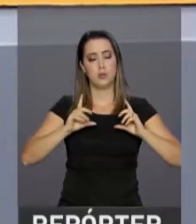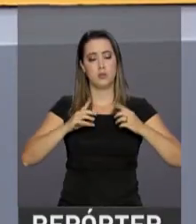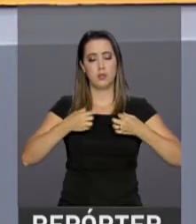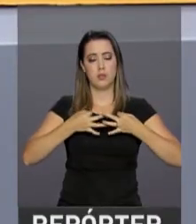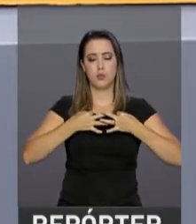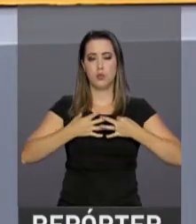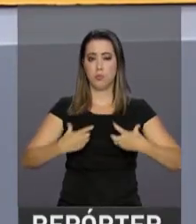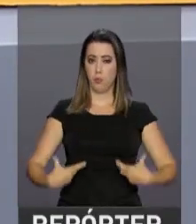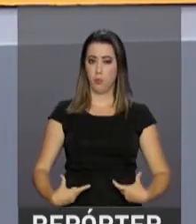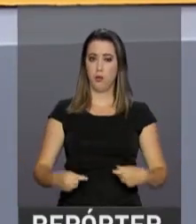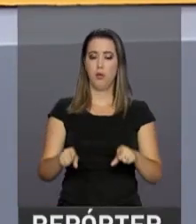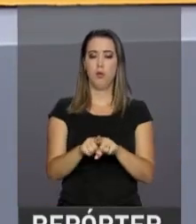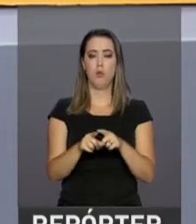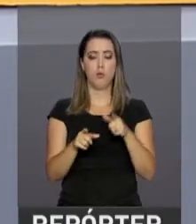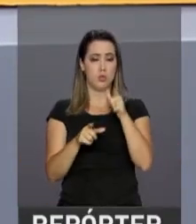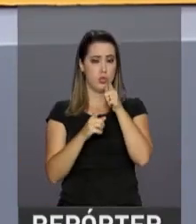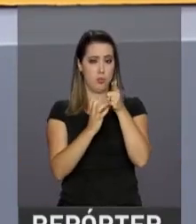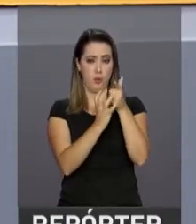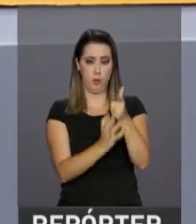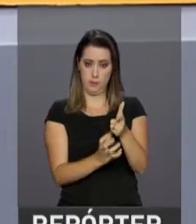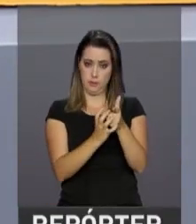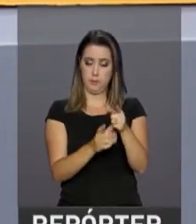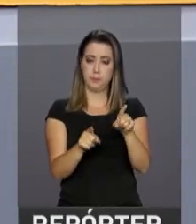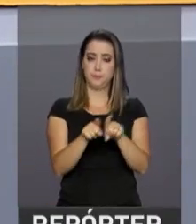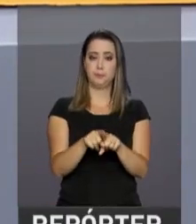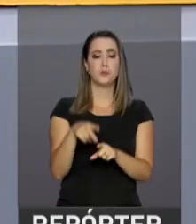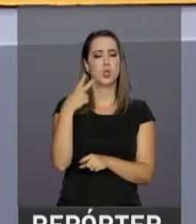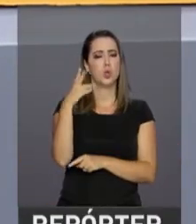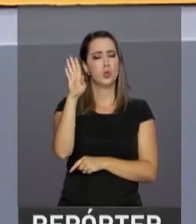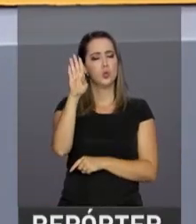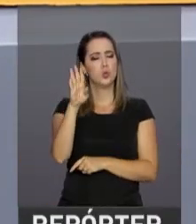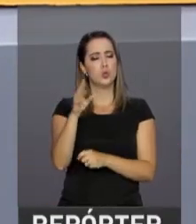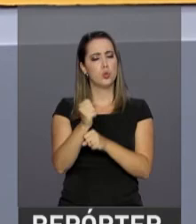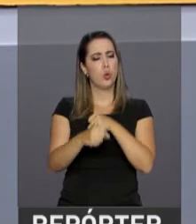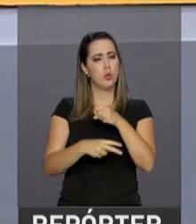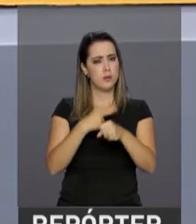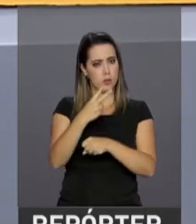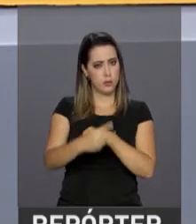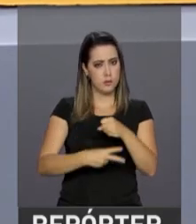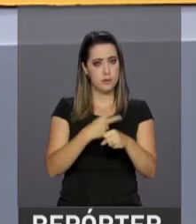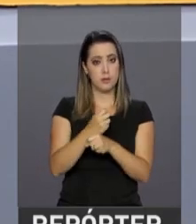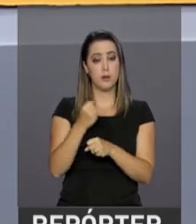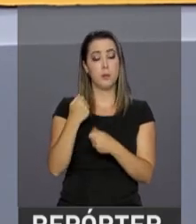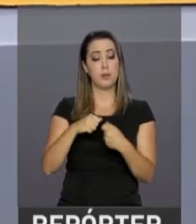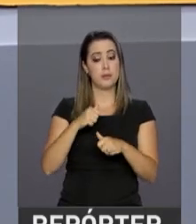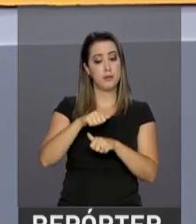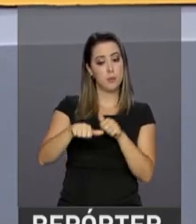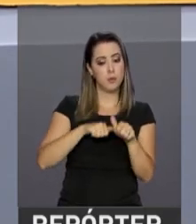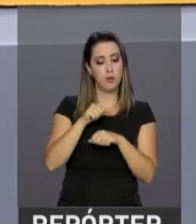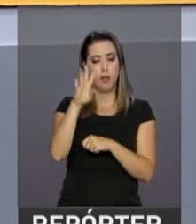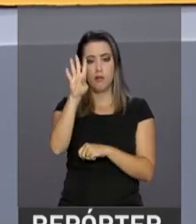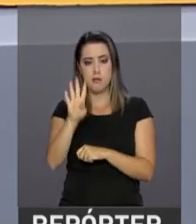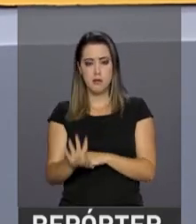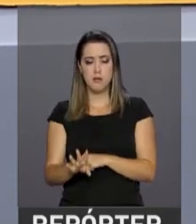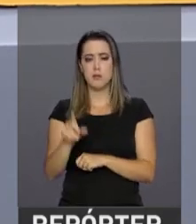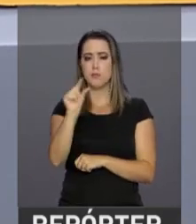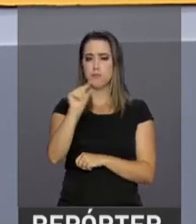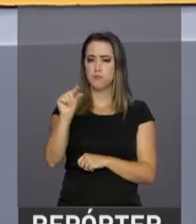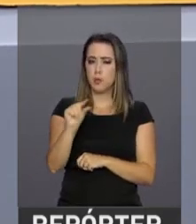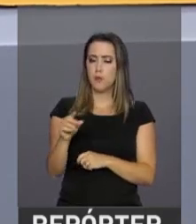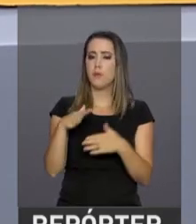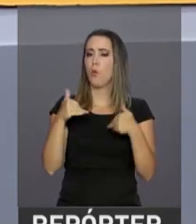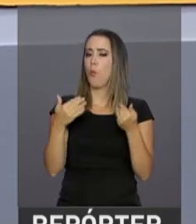A lista de procedimentos obrigatórios é atualizada a cada 2 anos. A ideia é garantir a assistência de saúde para diagnóstico